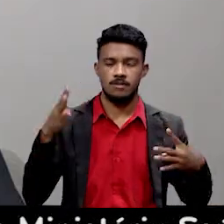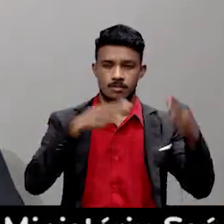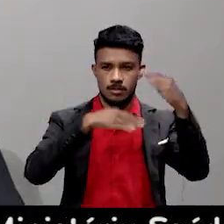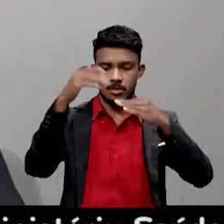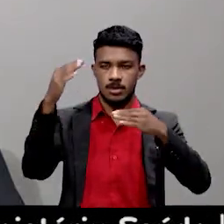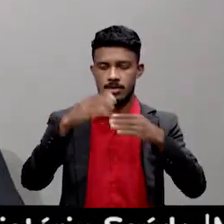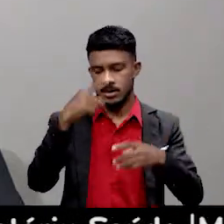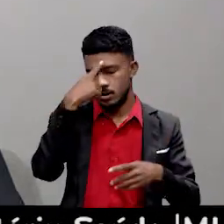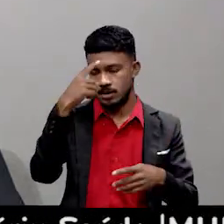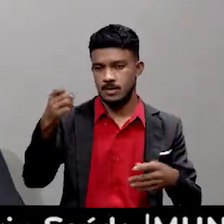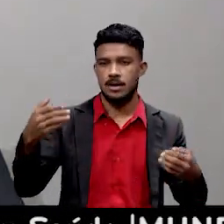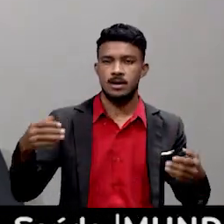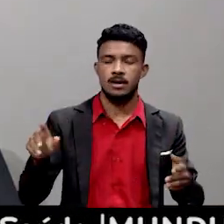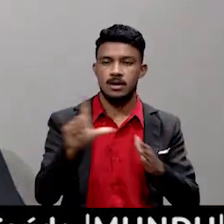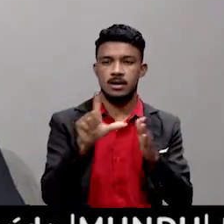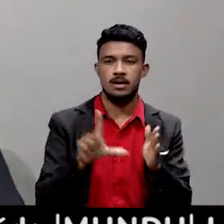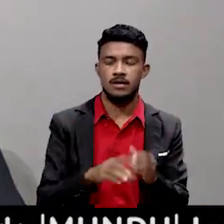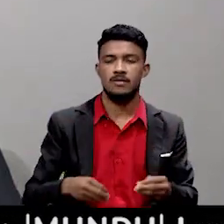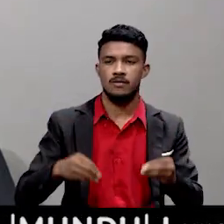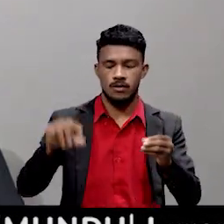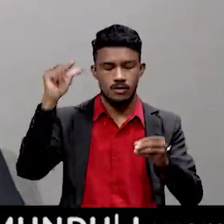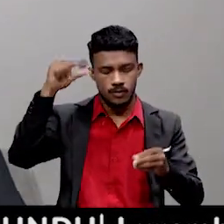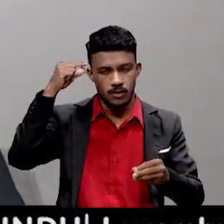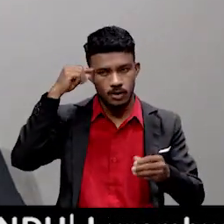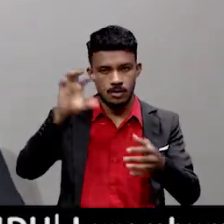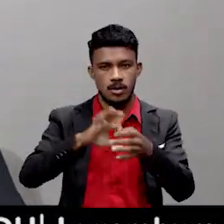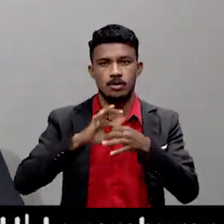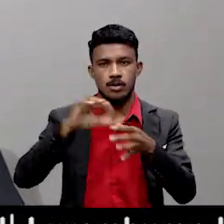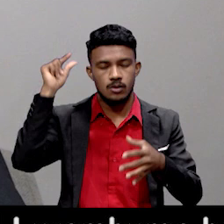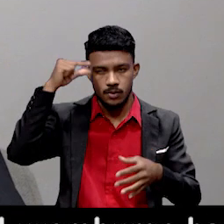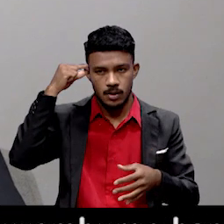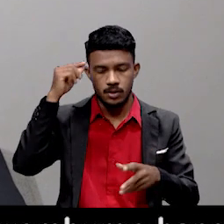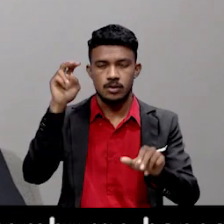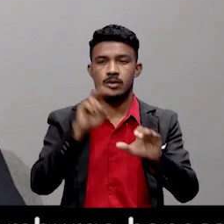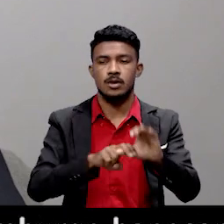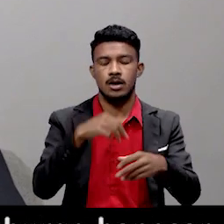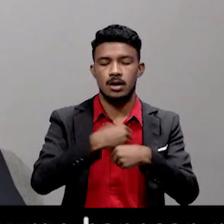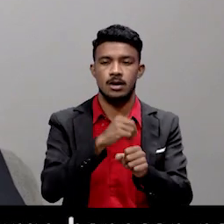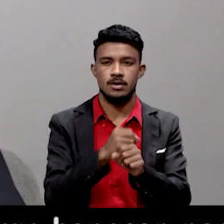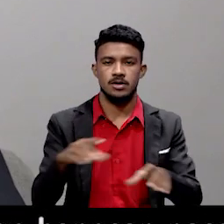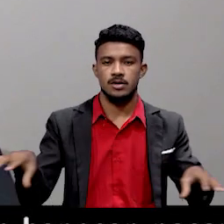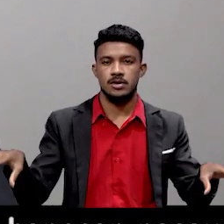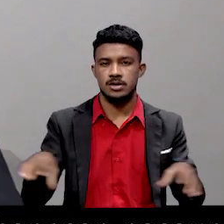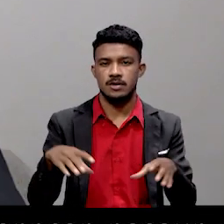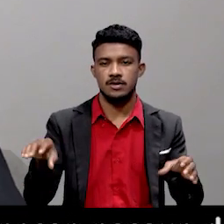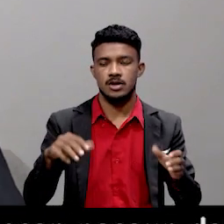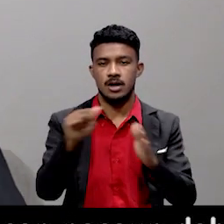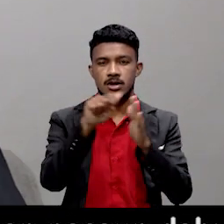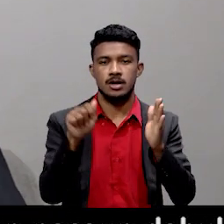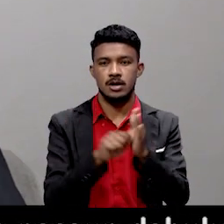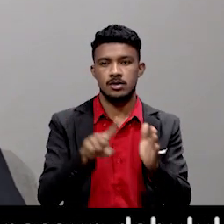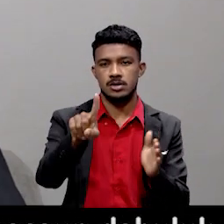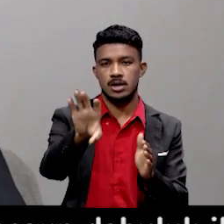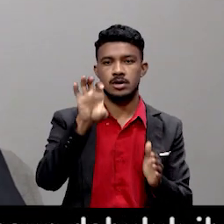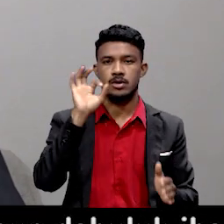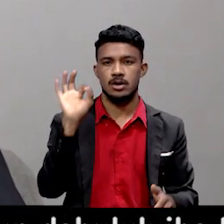fo competência ba governo, fo competência ba membro do governo, devem tur hen ba outra loknar, e artigo 115 e